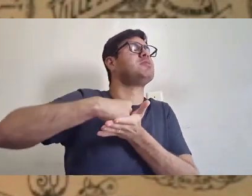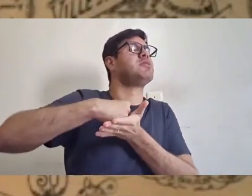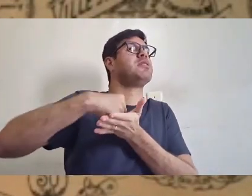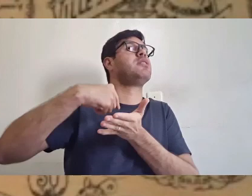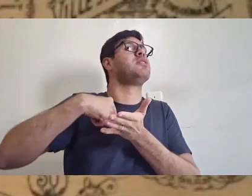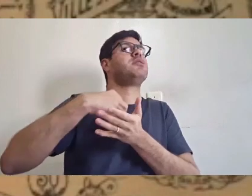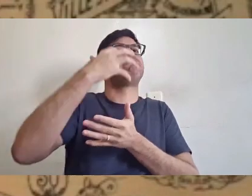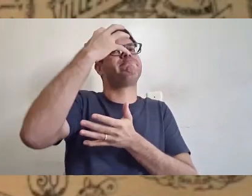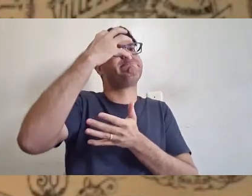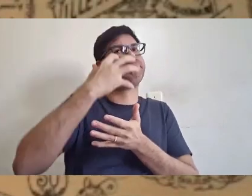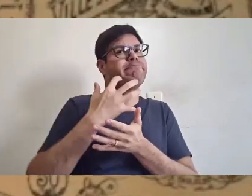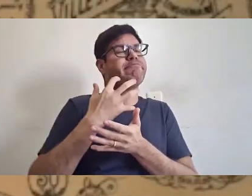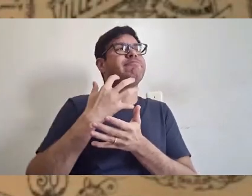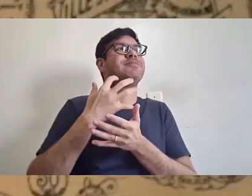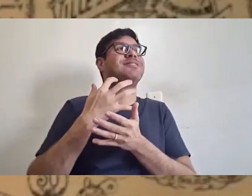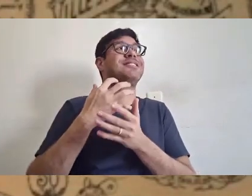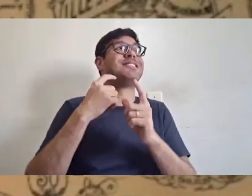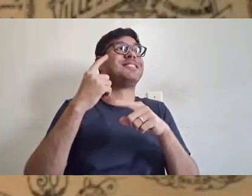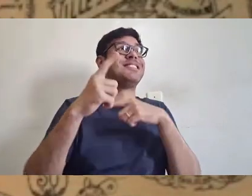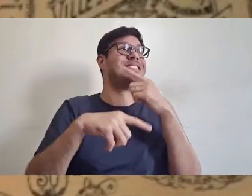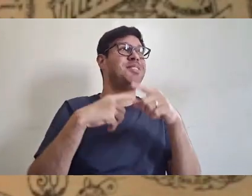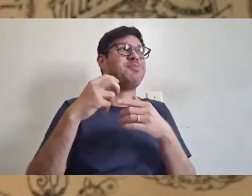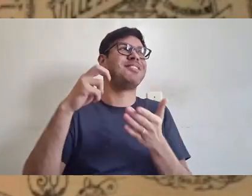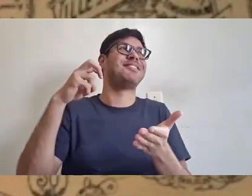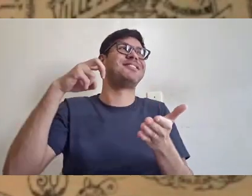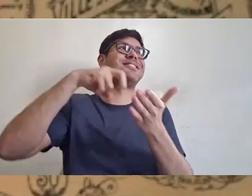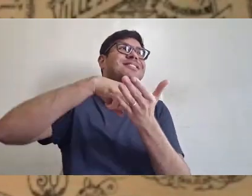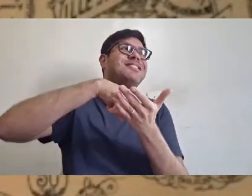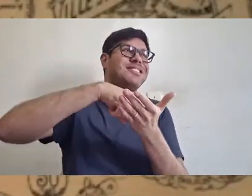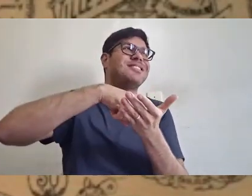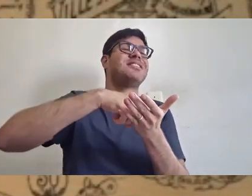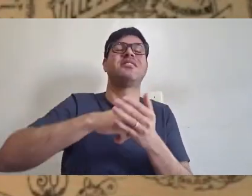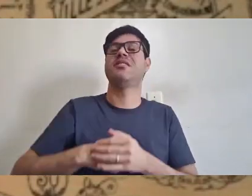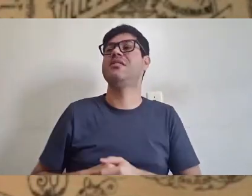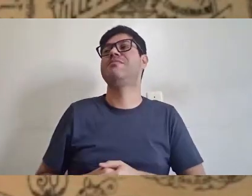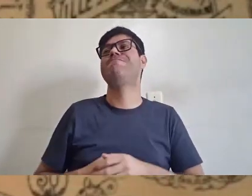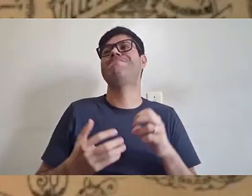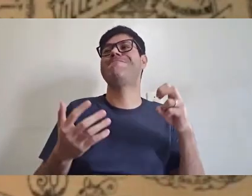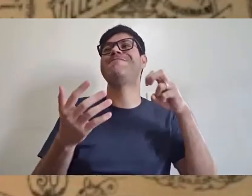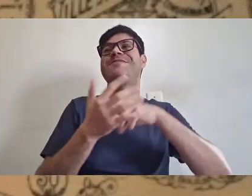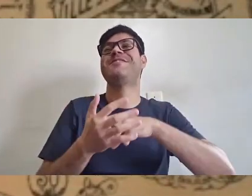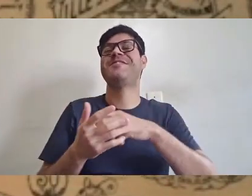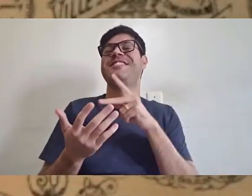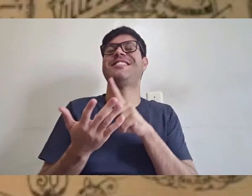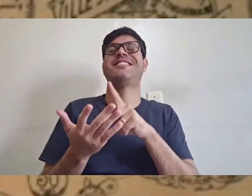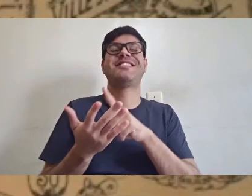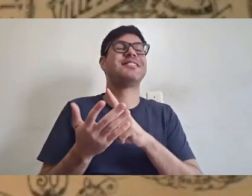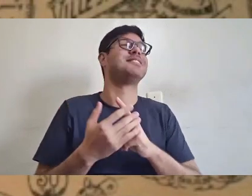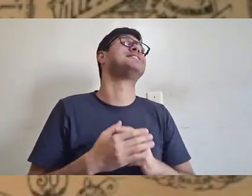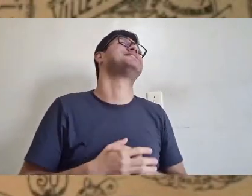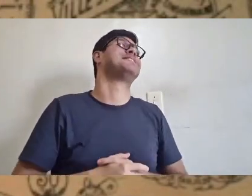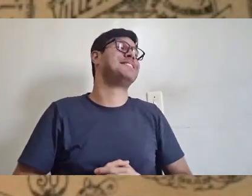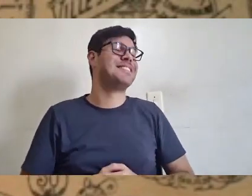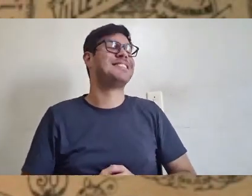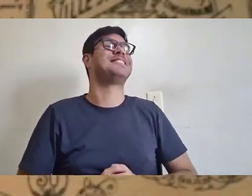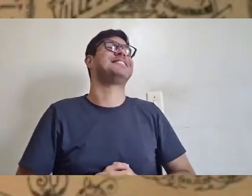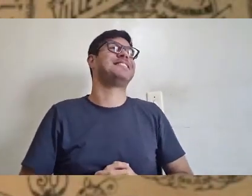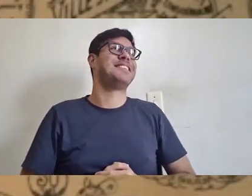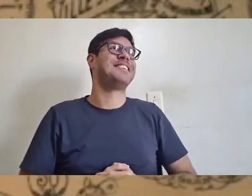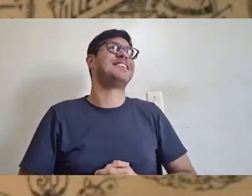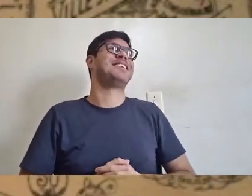a sério, sob pena de sermos, inclusive... Castigados, com castigo mesmo e alguns tapas,